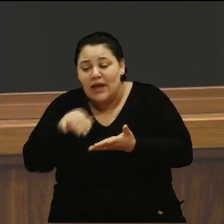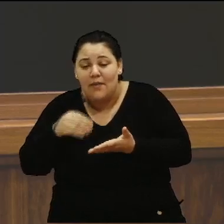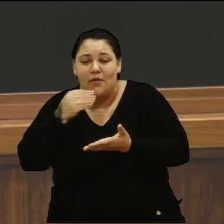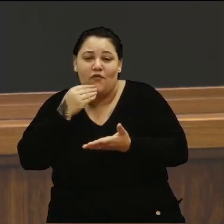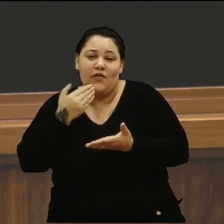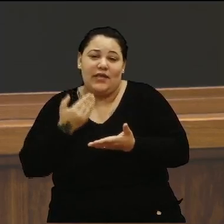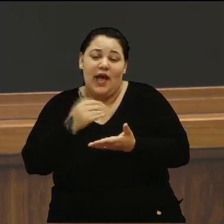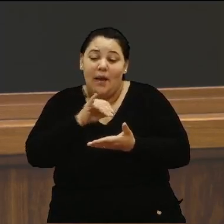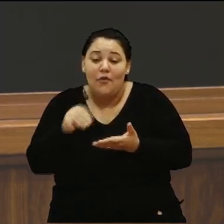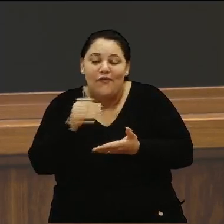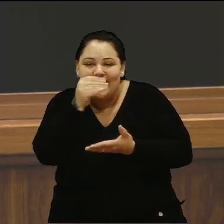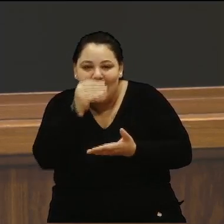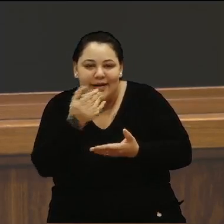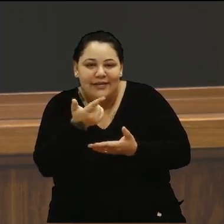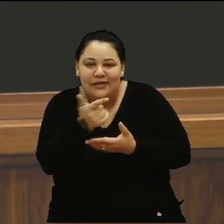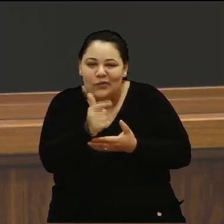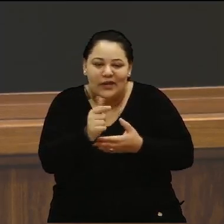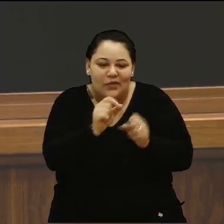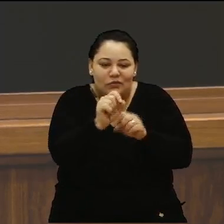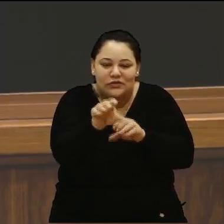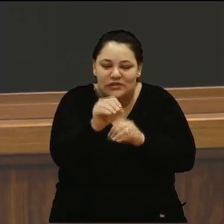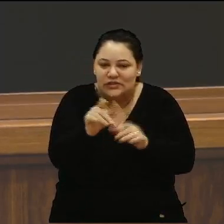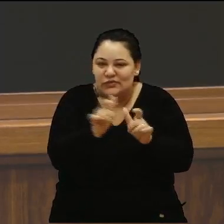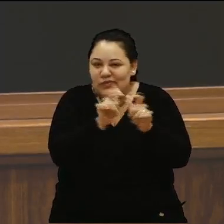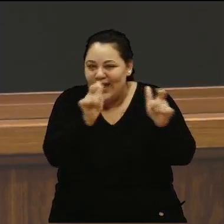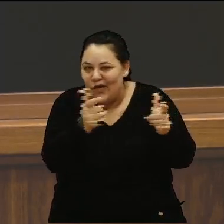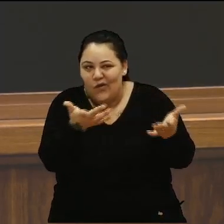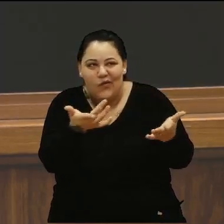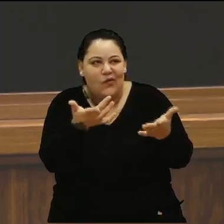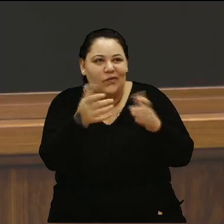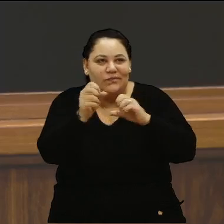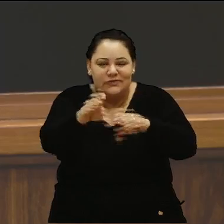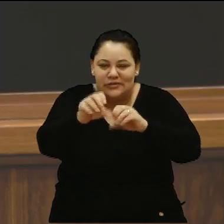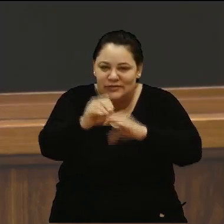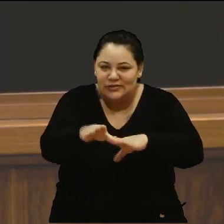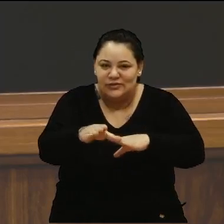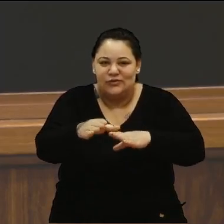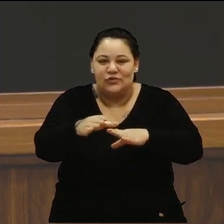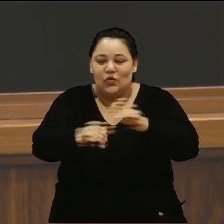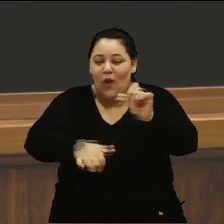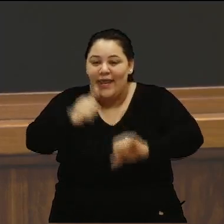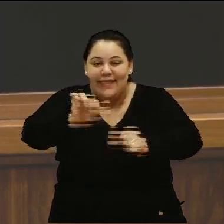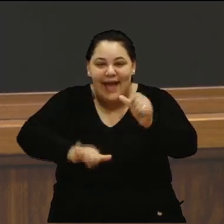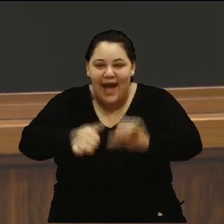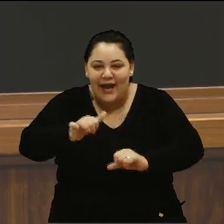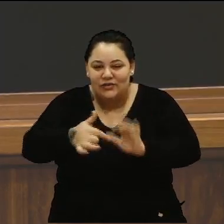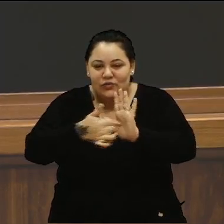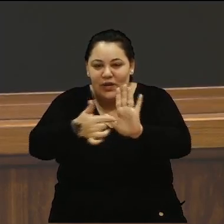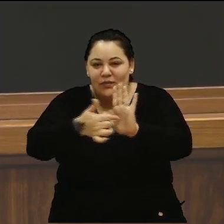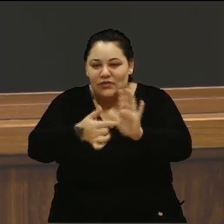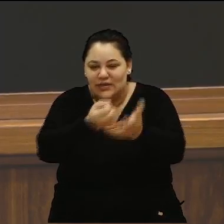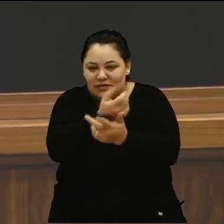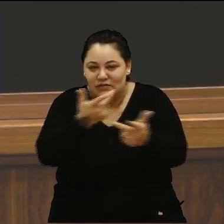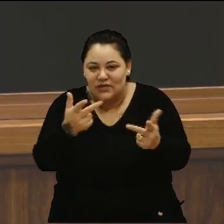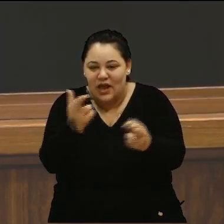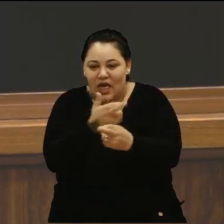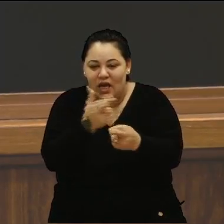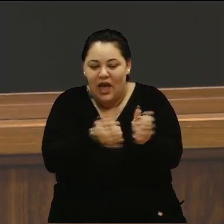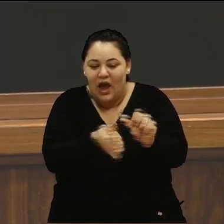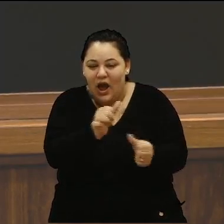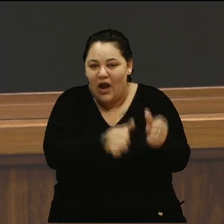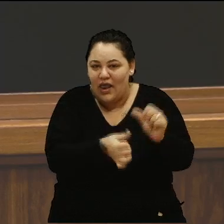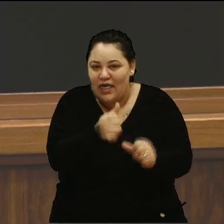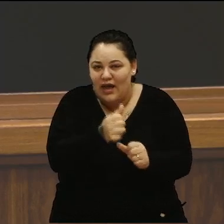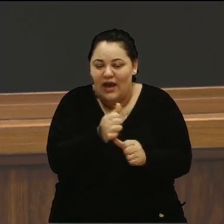Não tem uma educação maior, ampla da Codeca, não tem